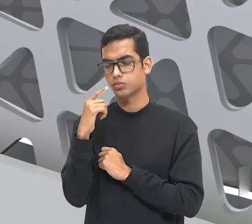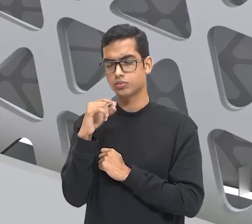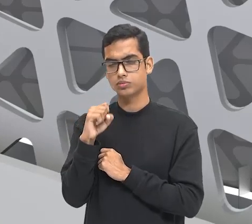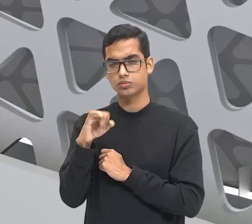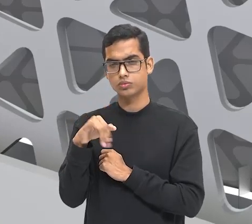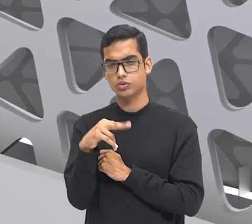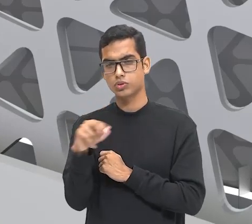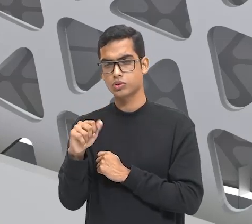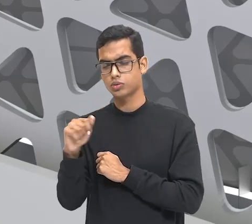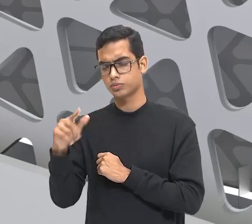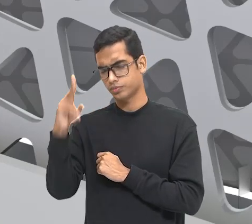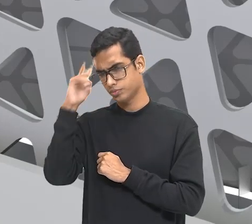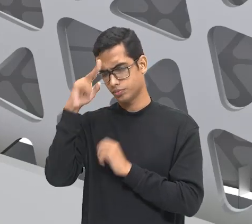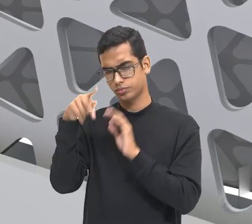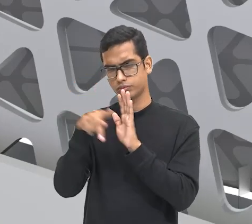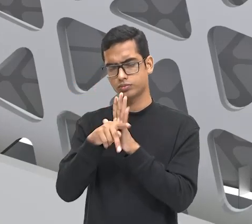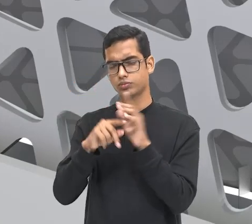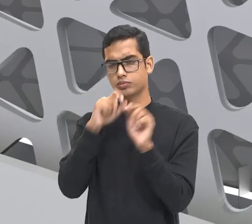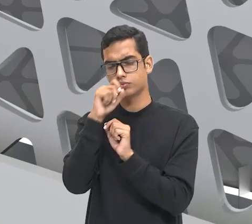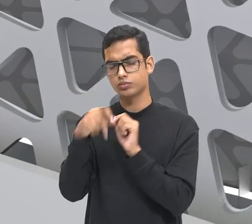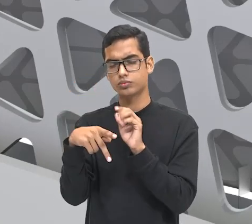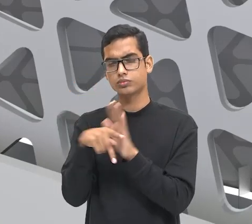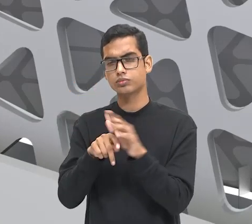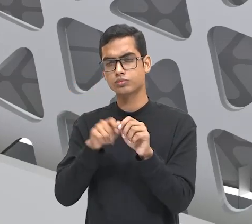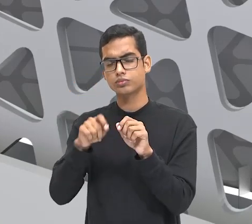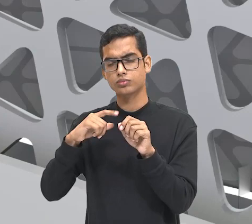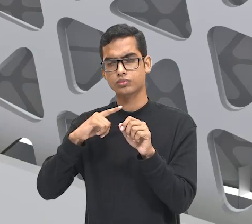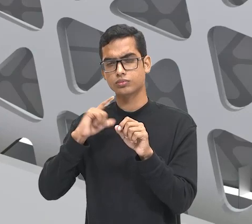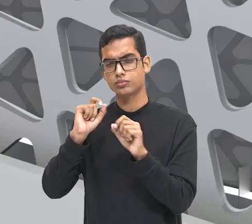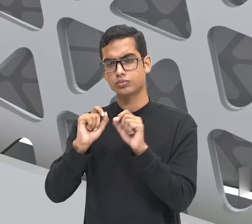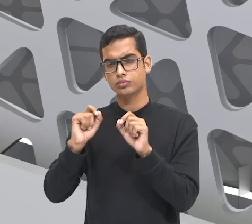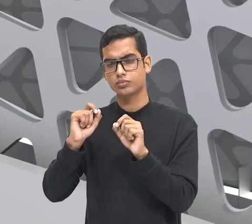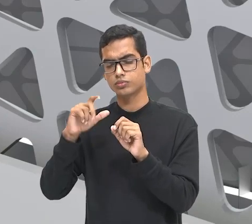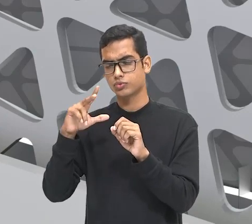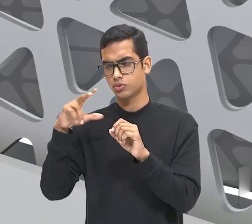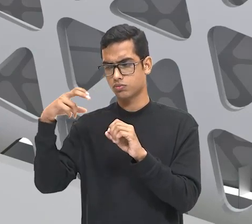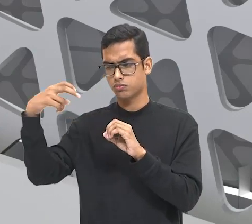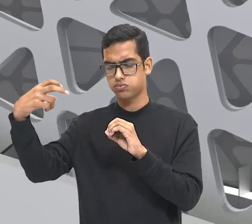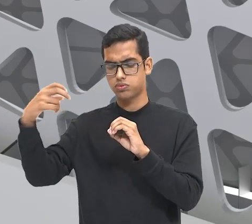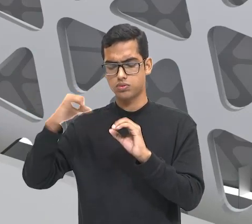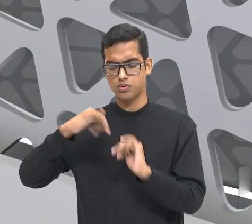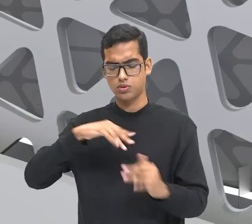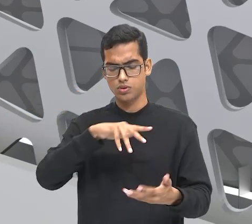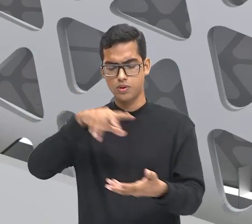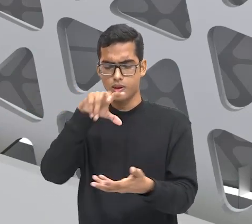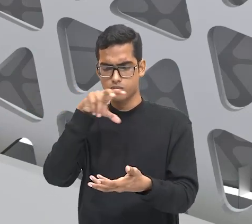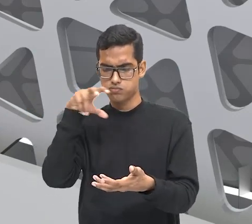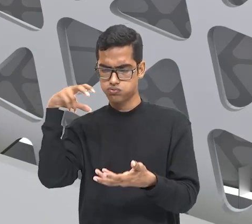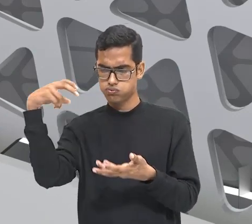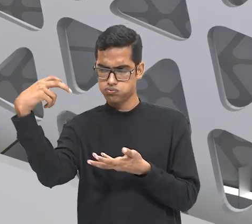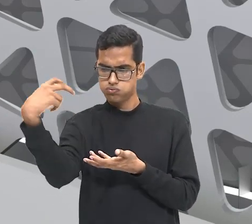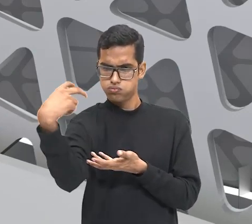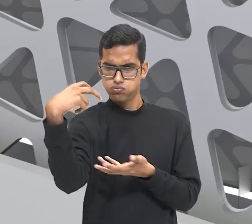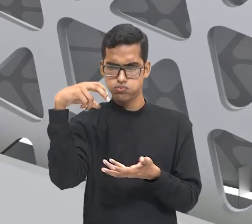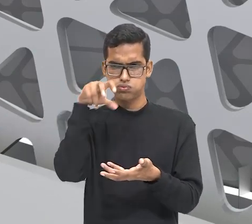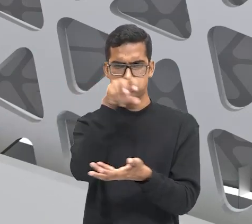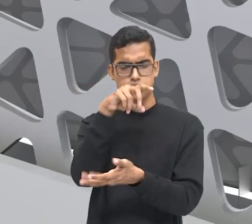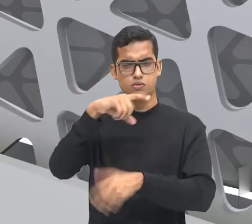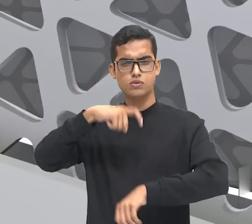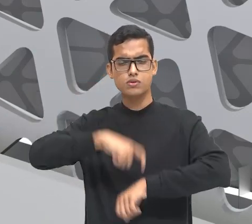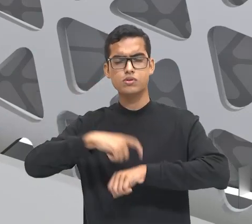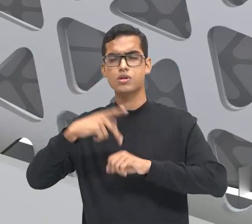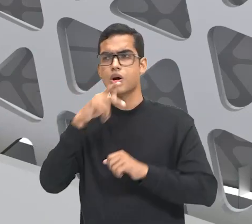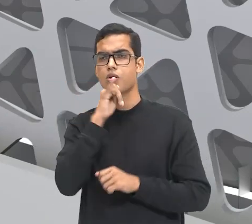o satélite? Aquele satélite está localizado ali, né, na nossa atmosfera, né? E aí o que vai acontecer? Se a gente tiver um tempo nublado, se